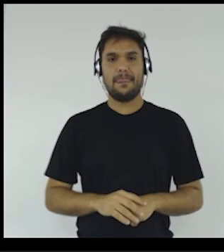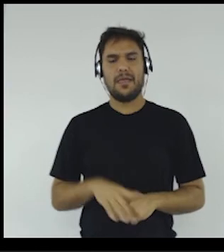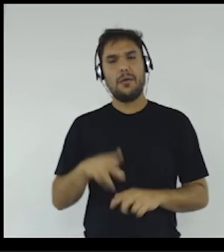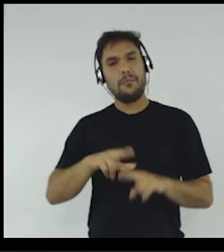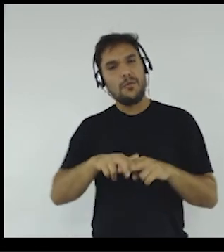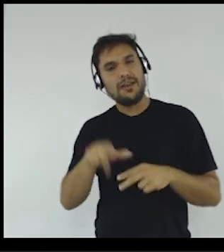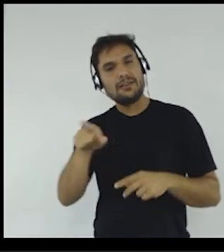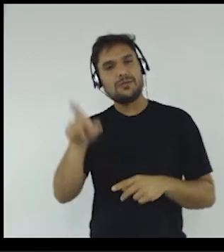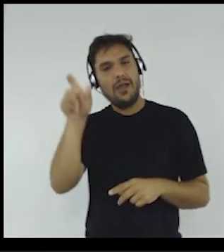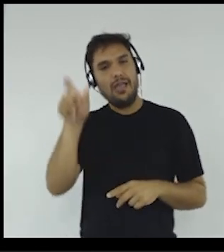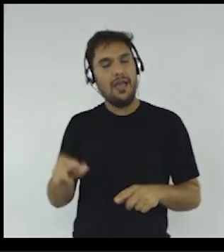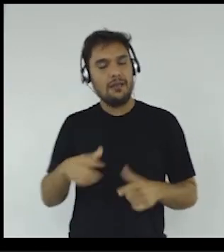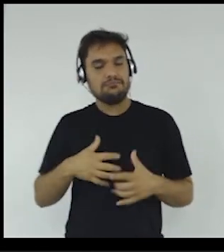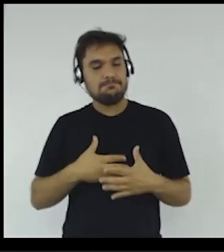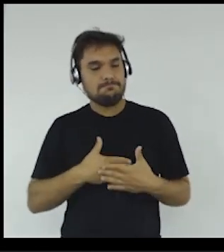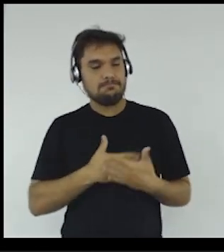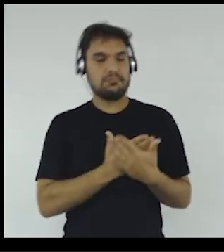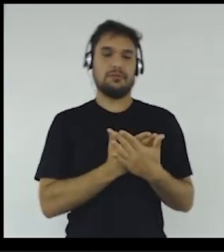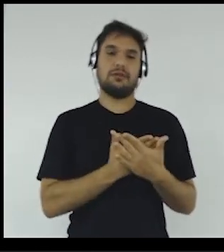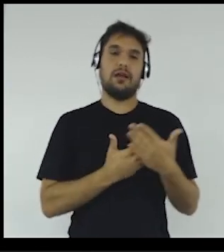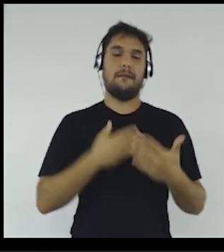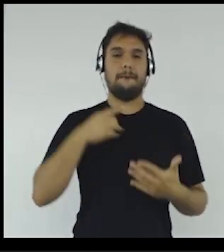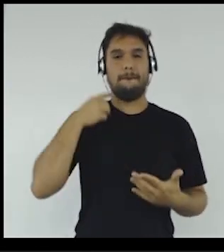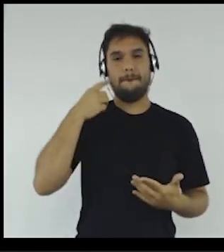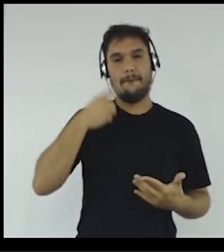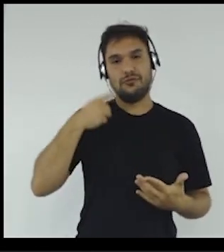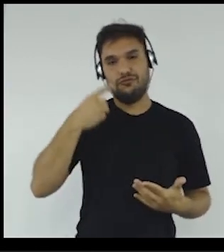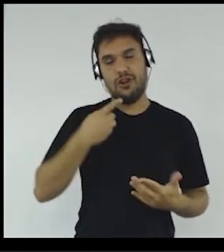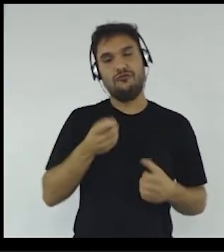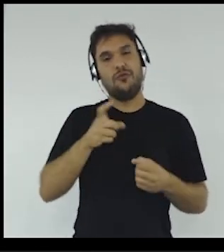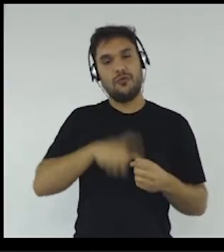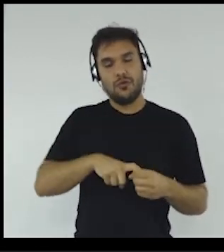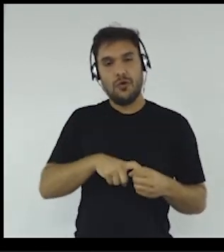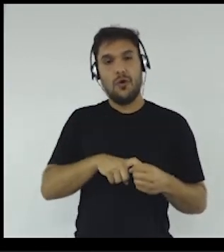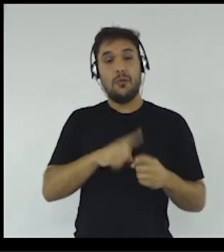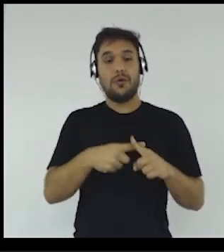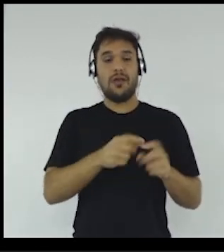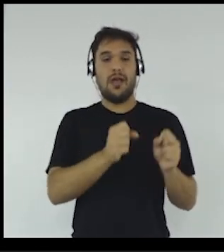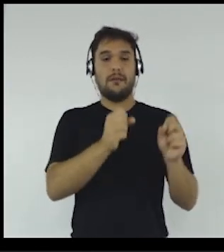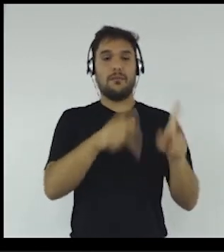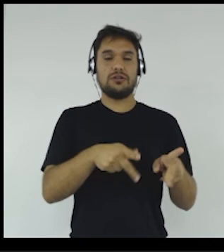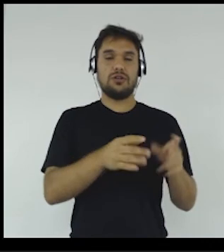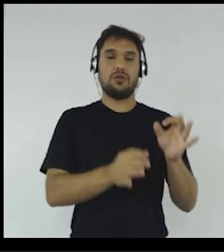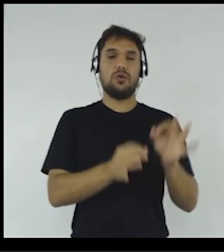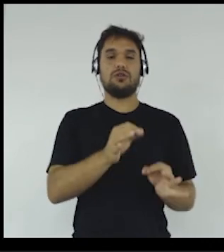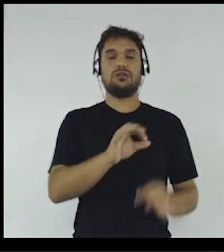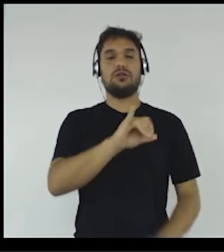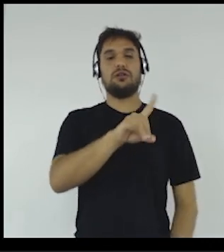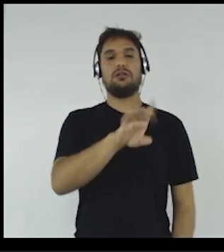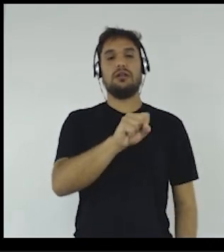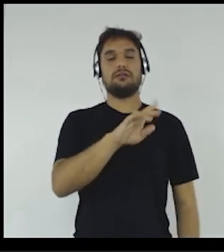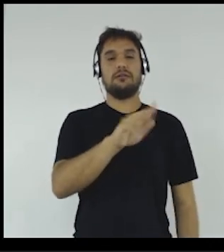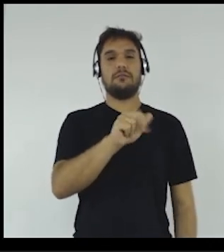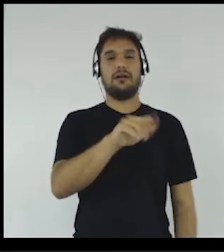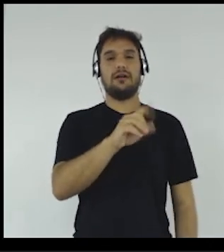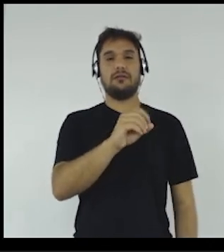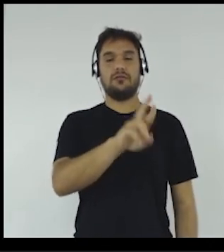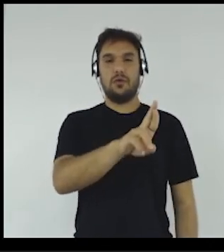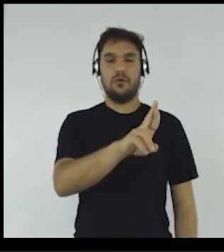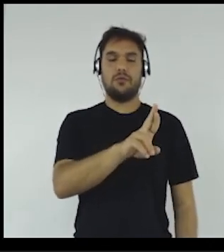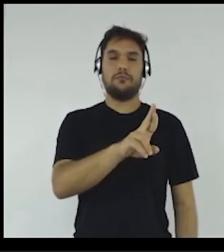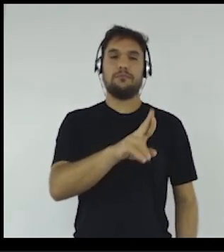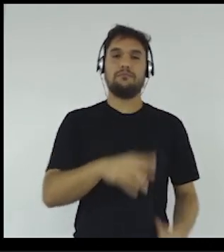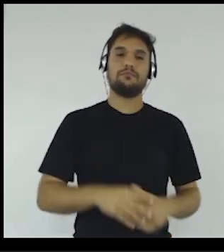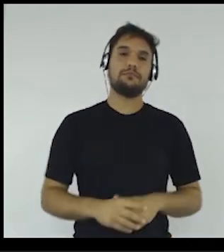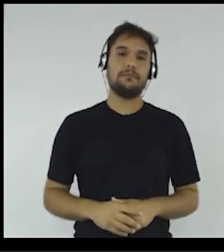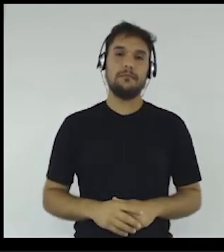sua profissão. Voltou a exercer a advocacia após a aposentadoria como desembargador à frente